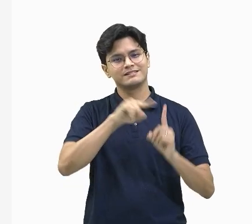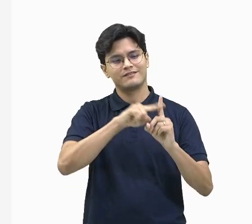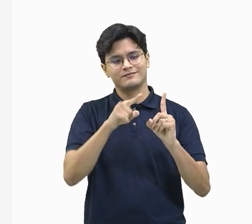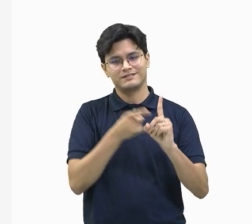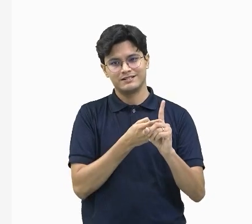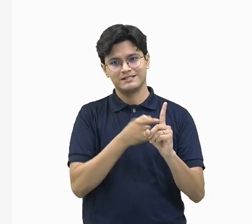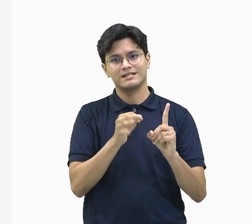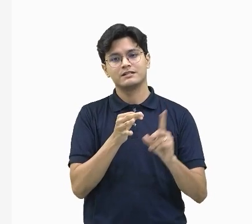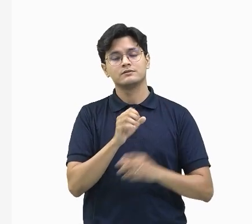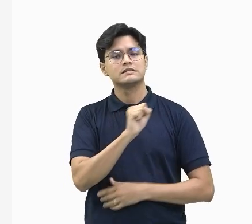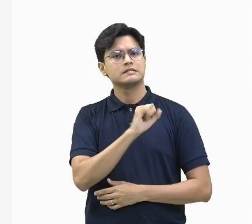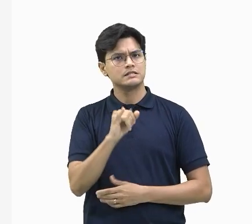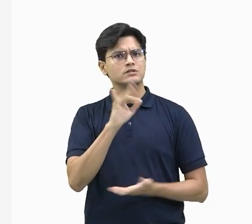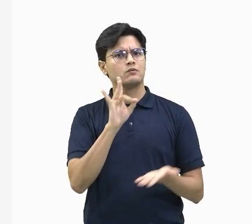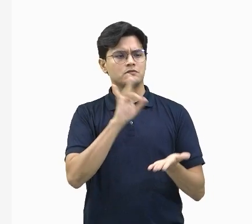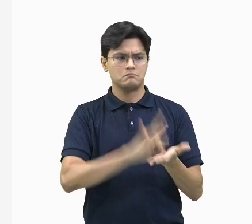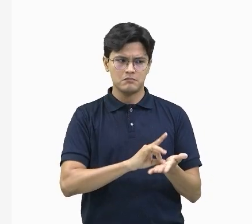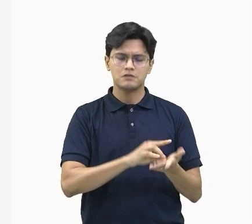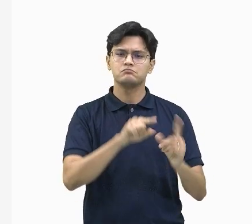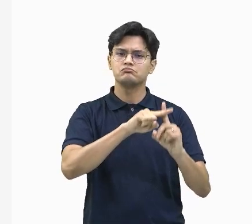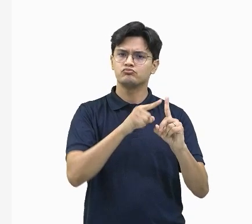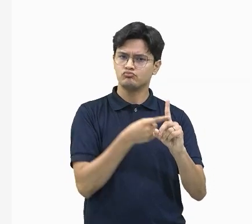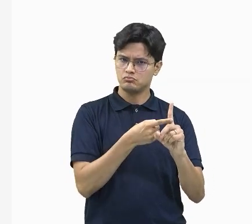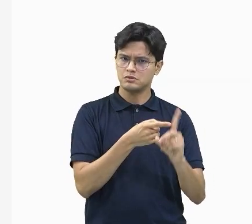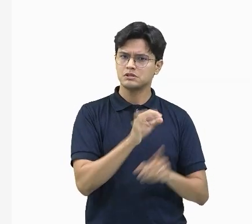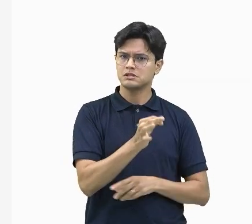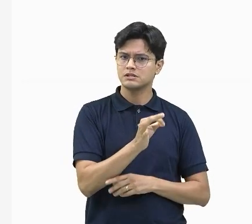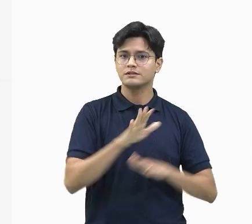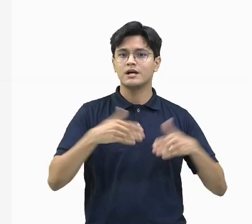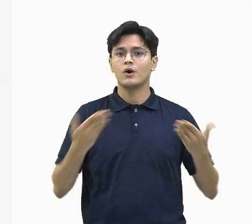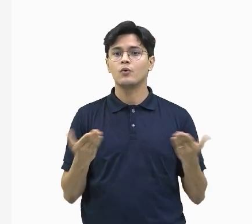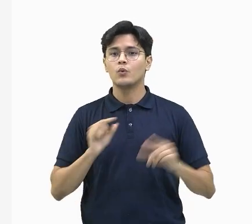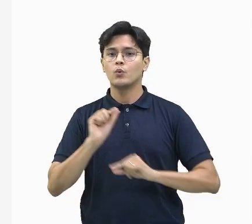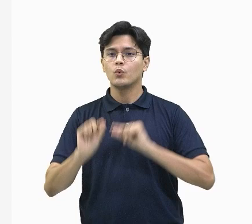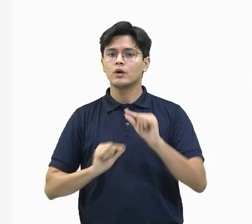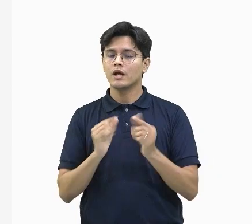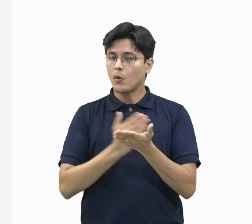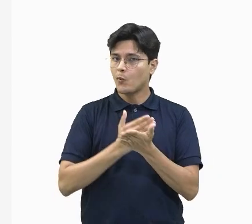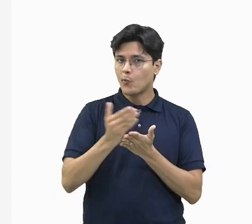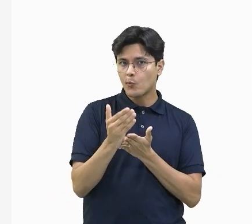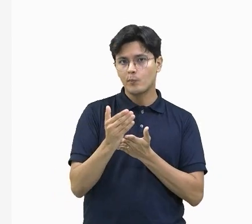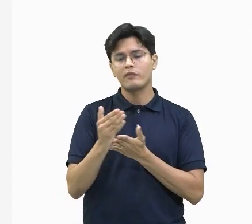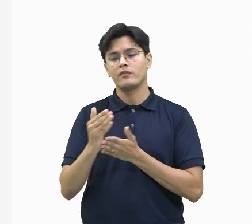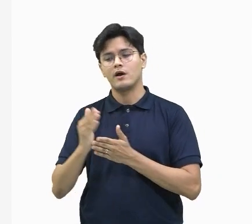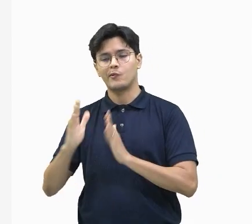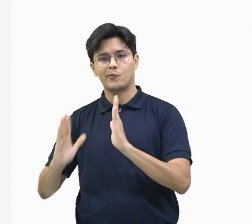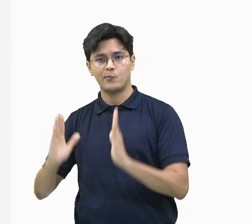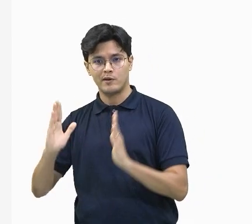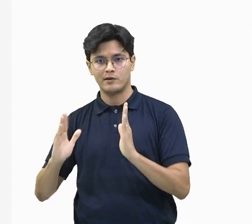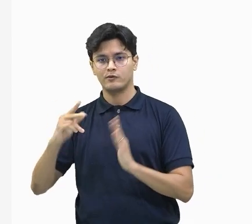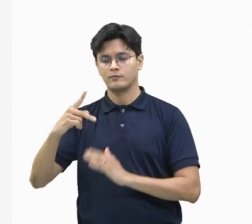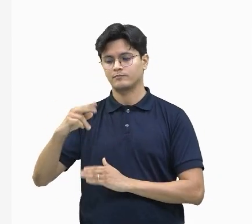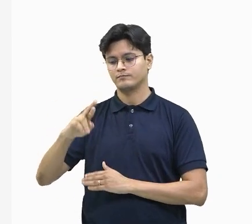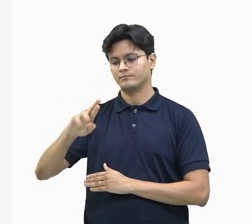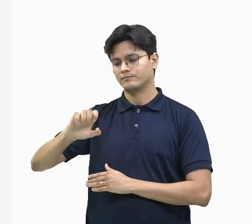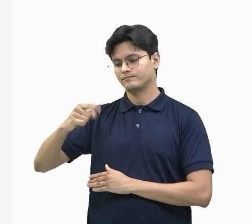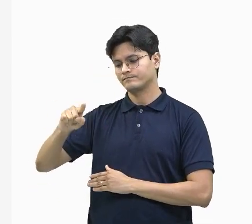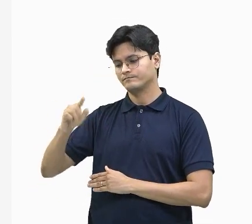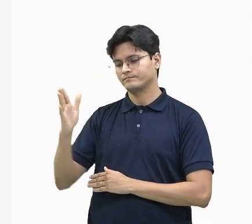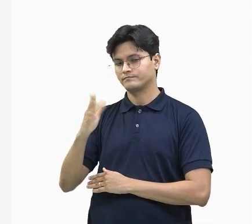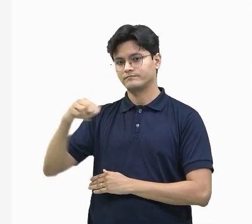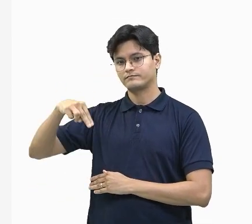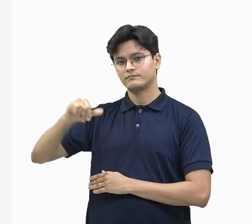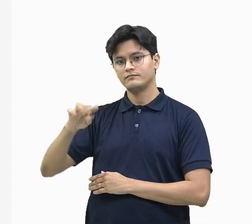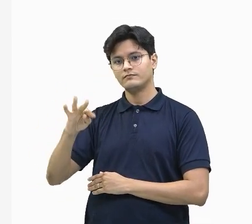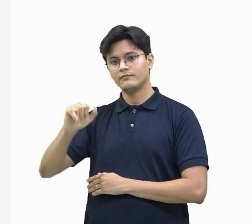gestação confirmada através desses testes, a gente vai começar uma etapa que é o pré-natal, onde é realizado